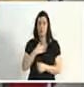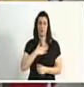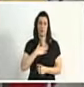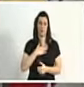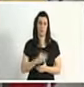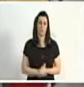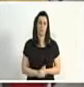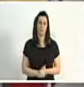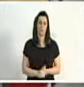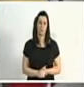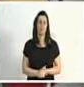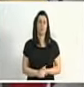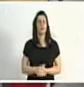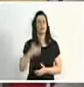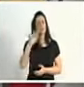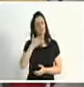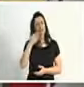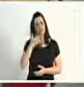E faço minha fala hoje